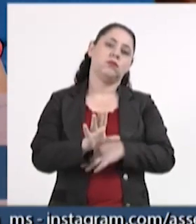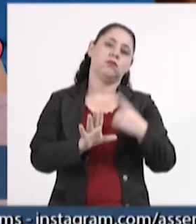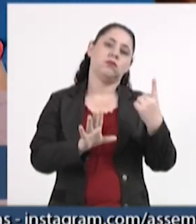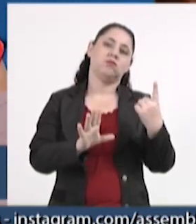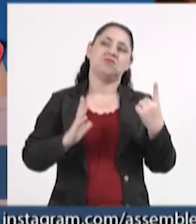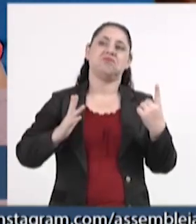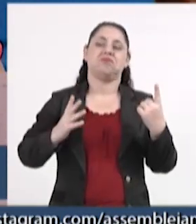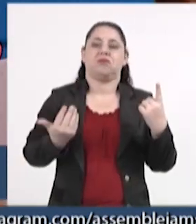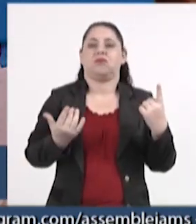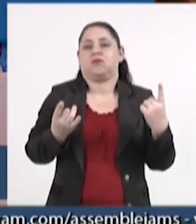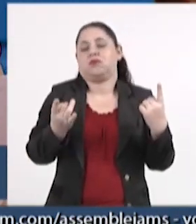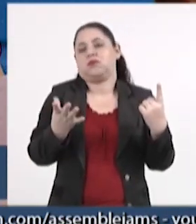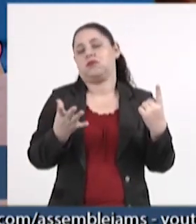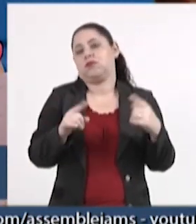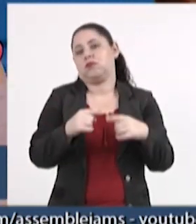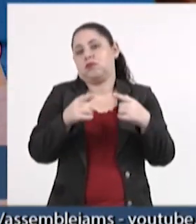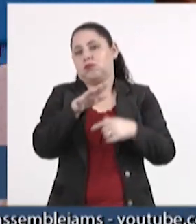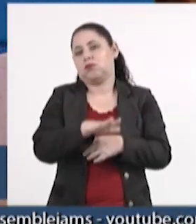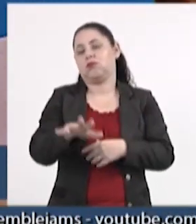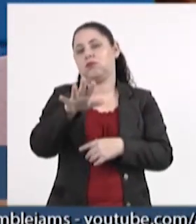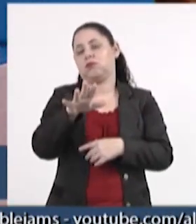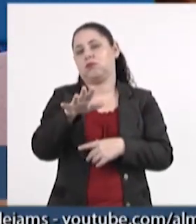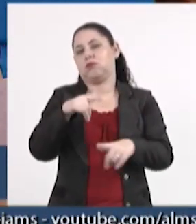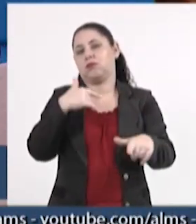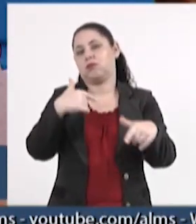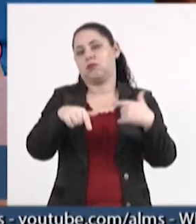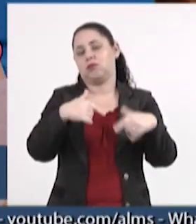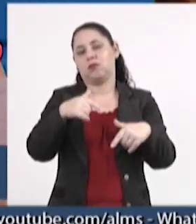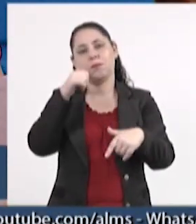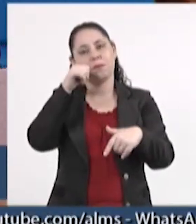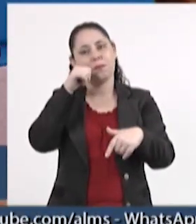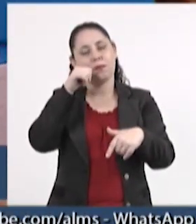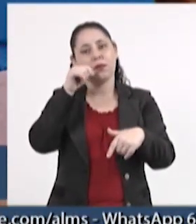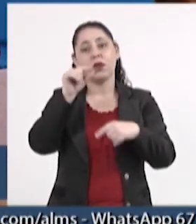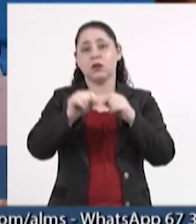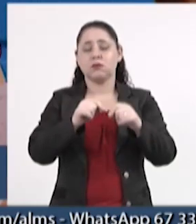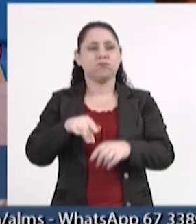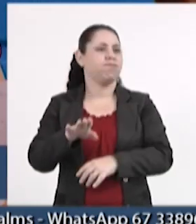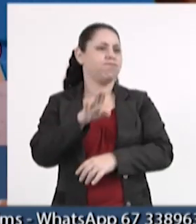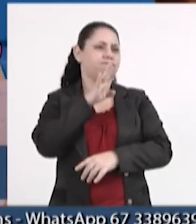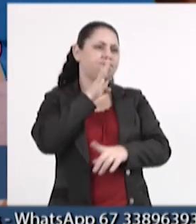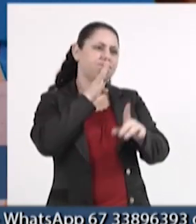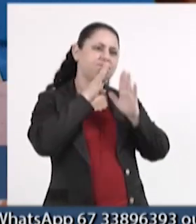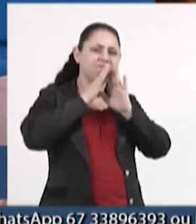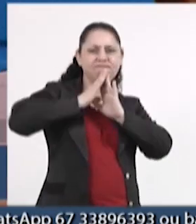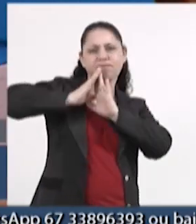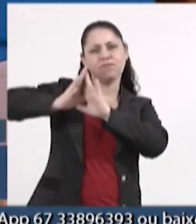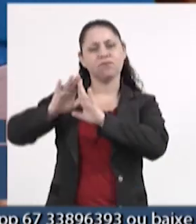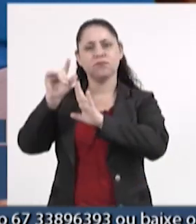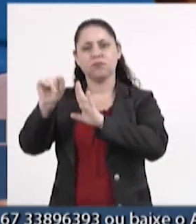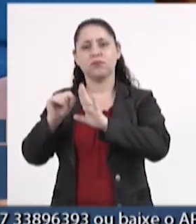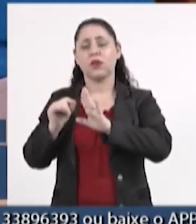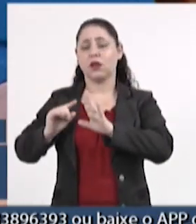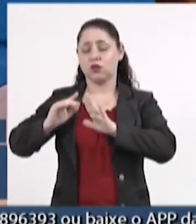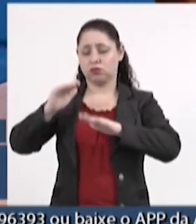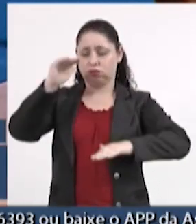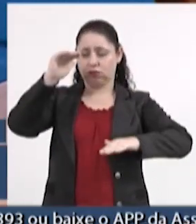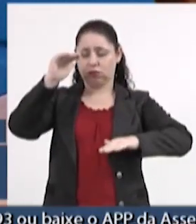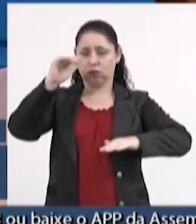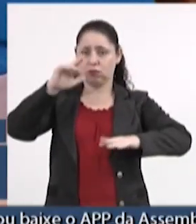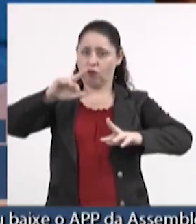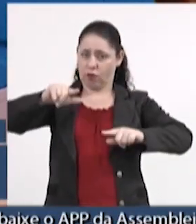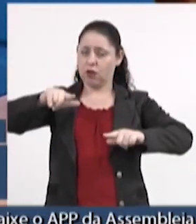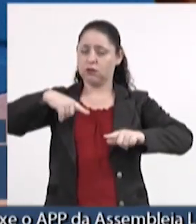um acontecimento, mas um pelo cenário marcado de trabalhadoras que não se calaram diante das